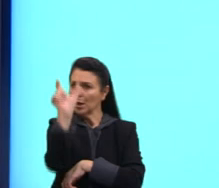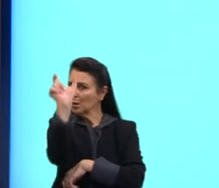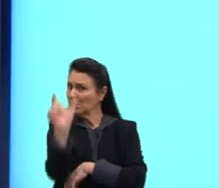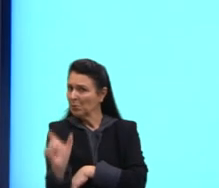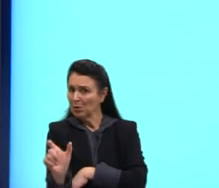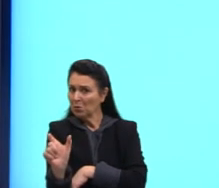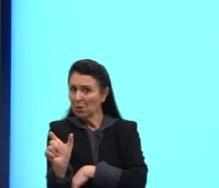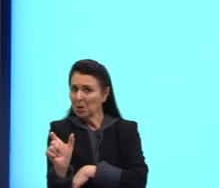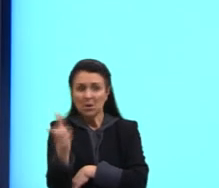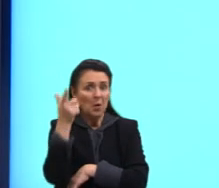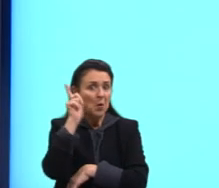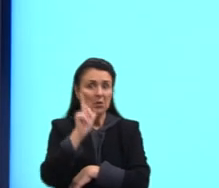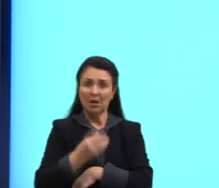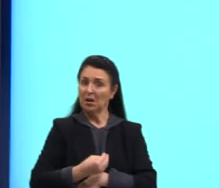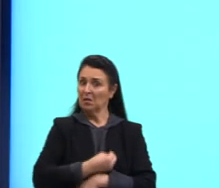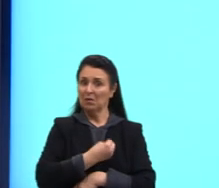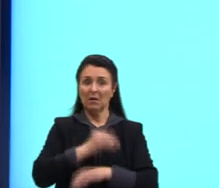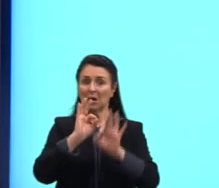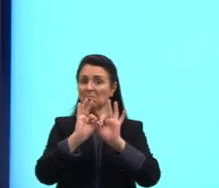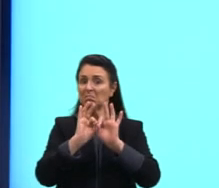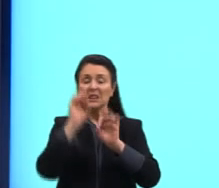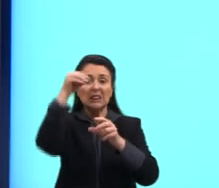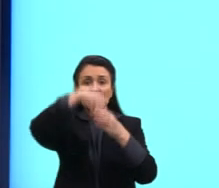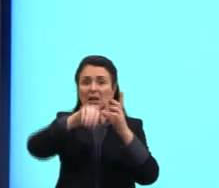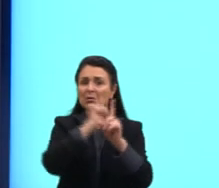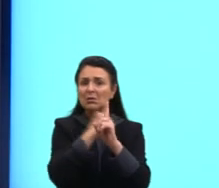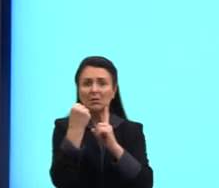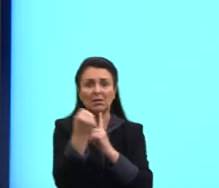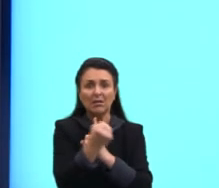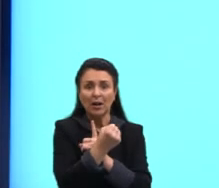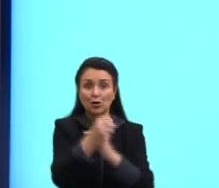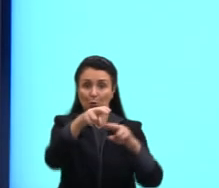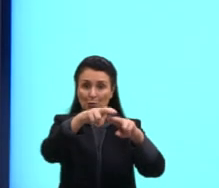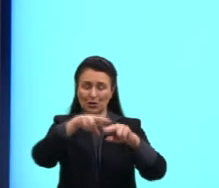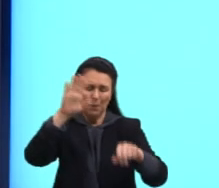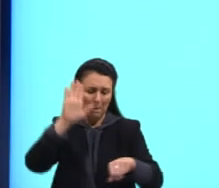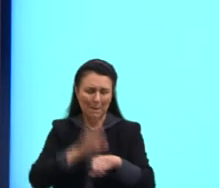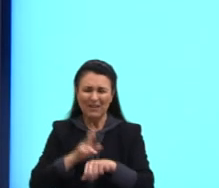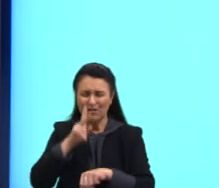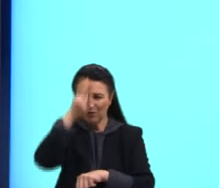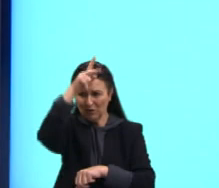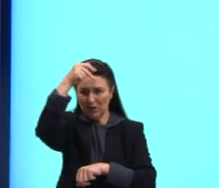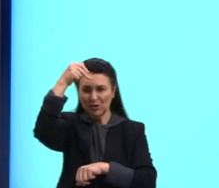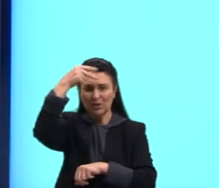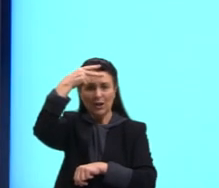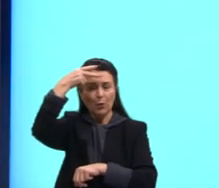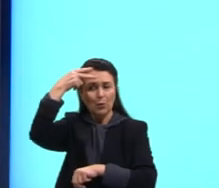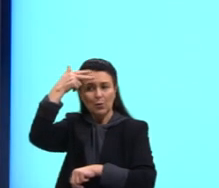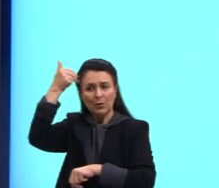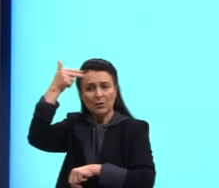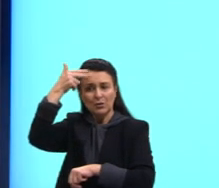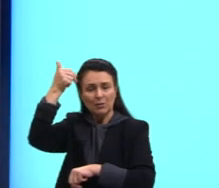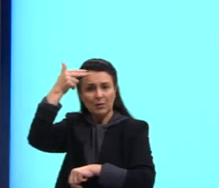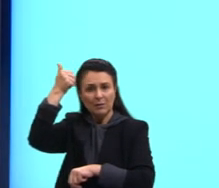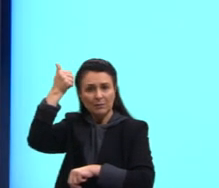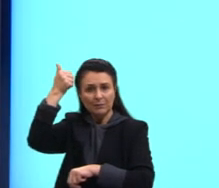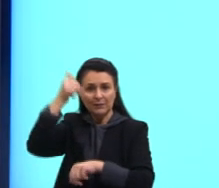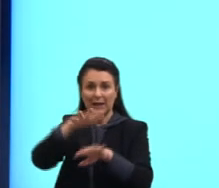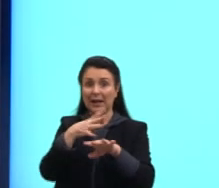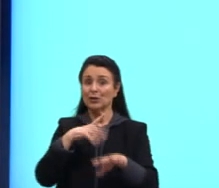de conviver em sociedade reforçando estigmas antigos e criando novos dessa forma